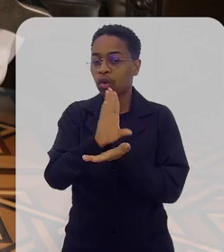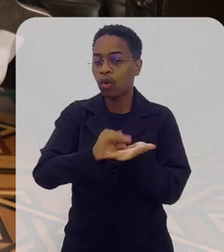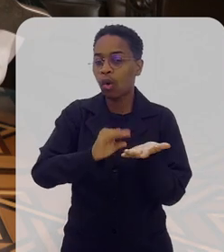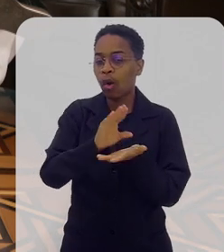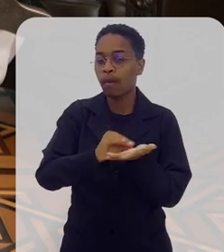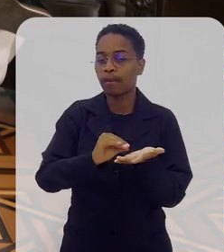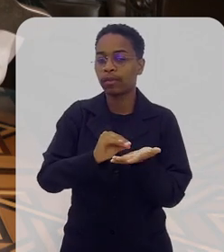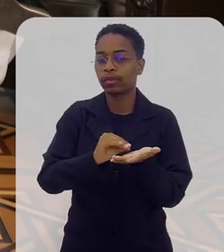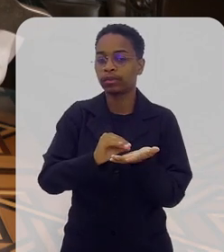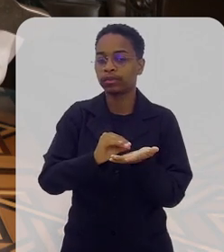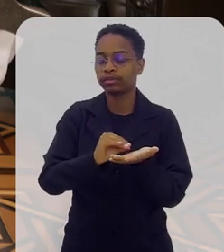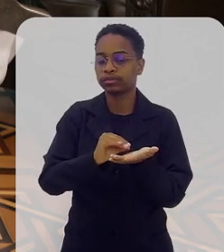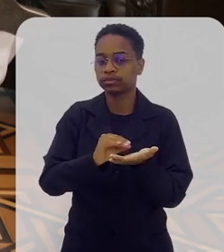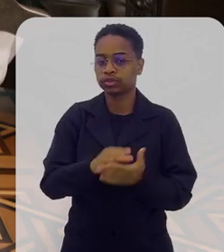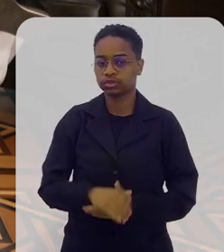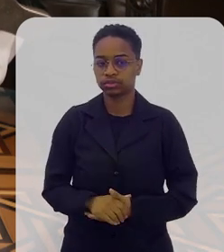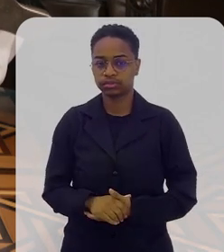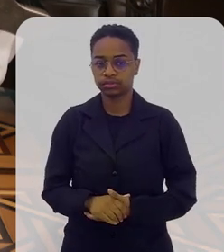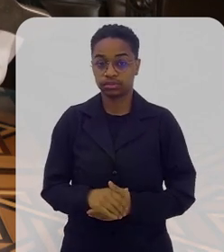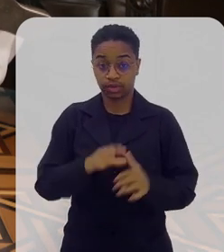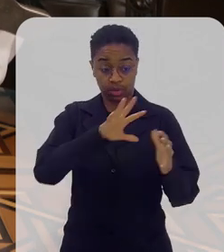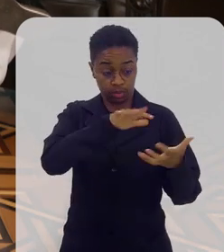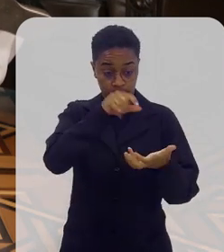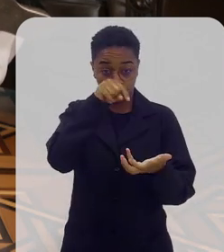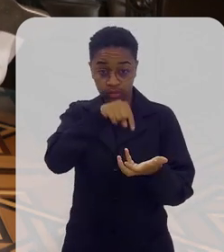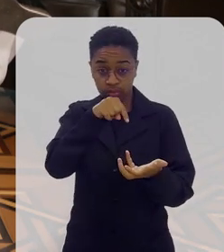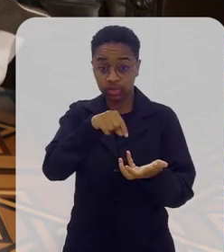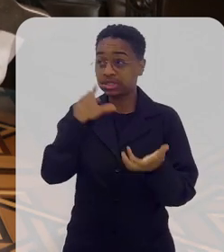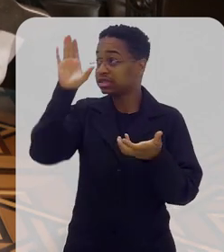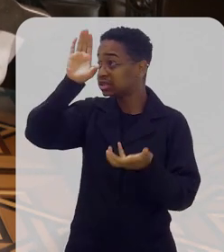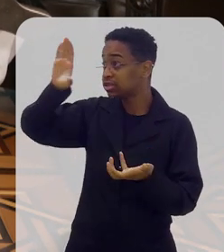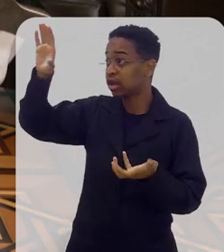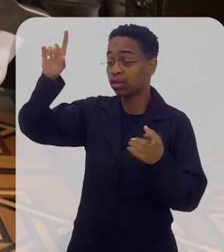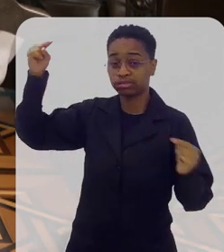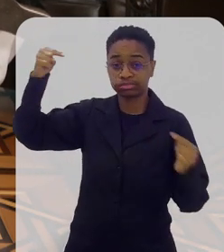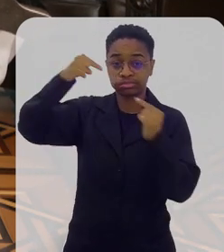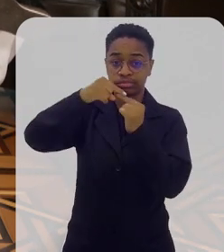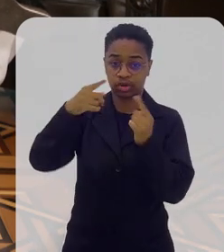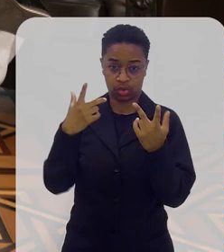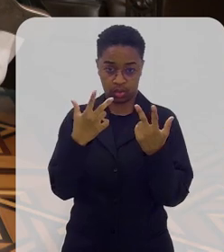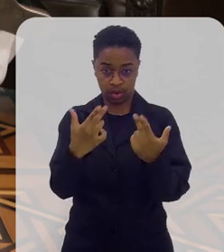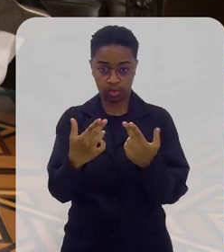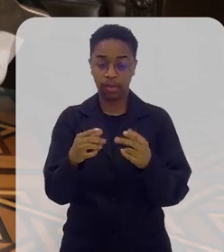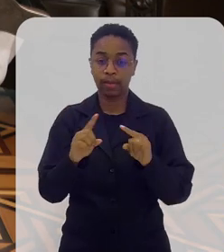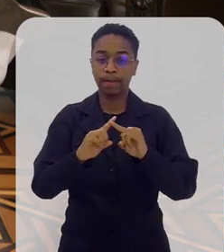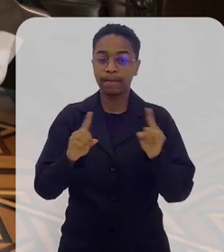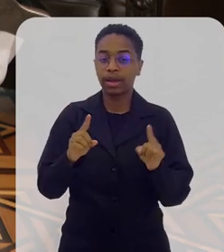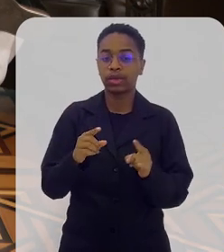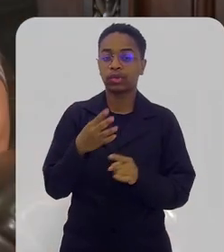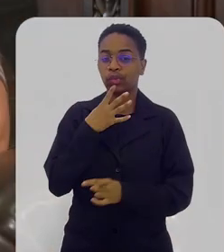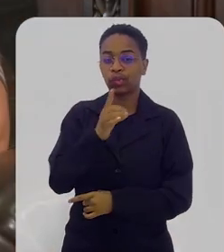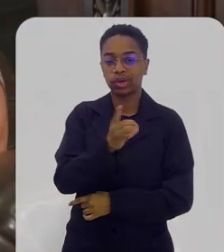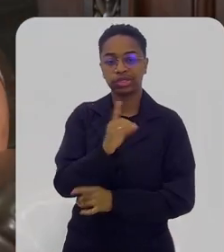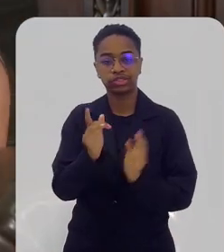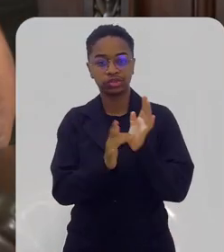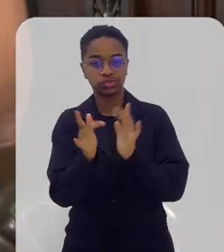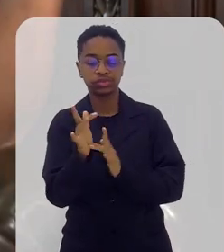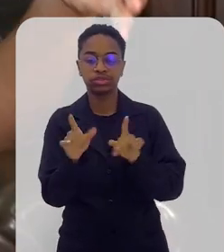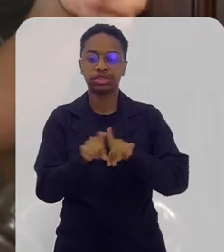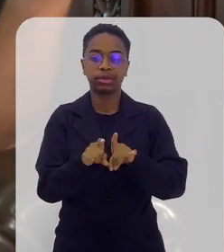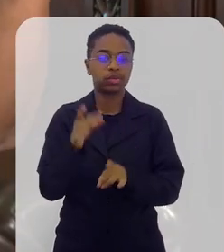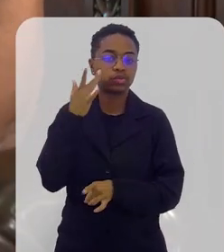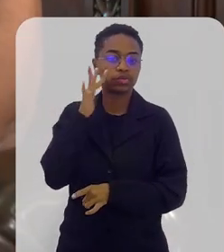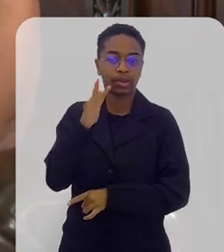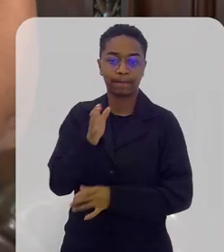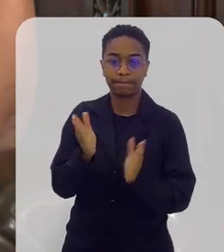mundo terreno era uma cópia do mundo espiritual. Ele não tinha Jesus, ele não tinha entendido a palavra de Deus, mas ele mandou muito bem. E quando a gente